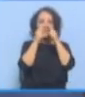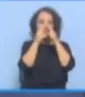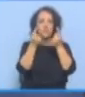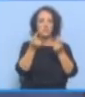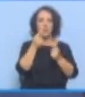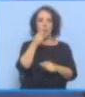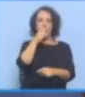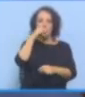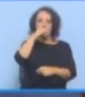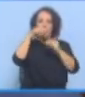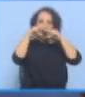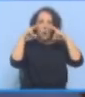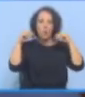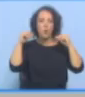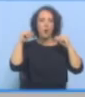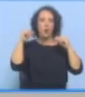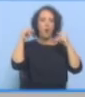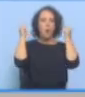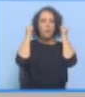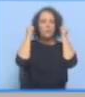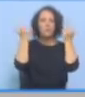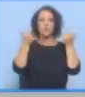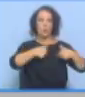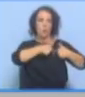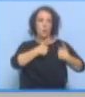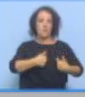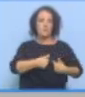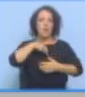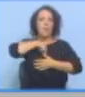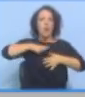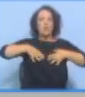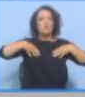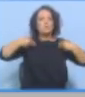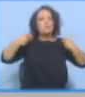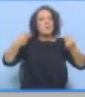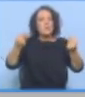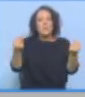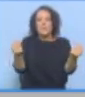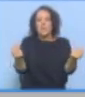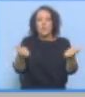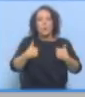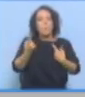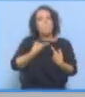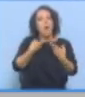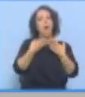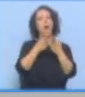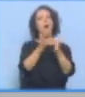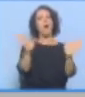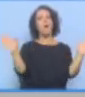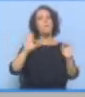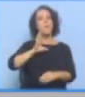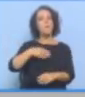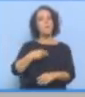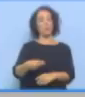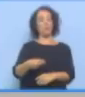boca, os ouvidos, o coração, o espírito. Para os sentidos. Nós estamos abertos ao mundo. Este homem